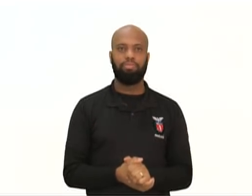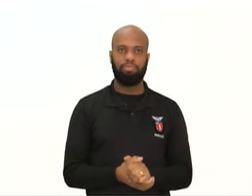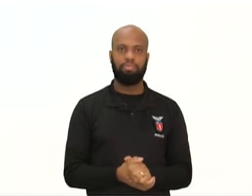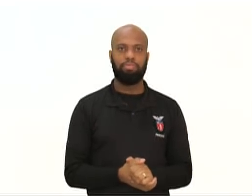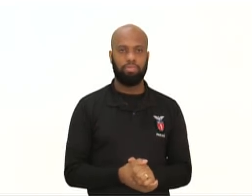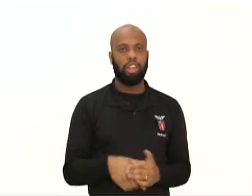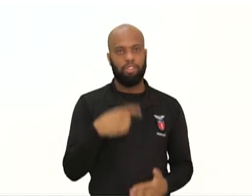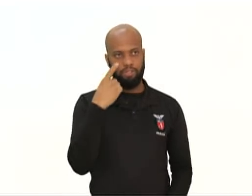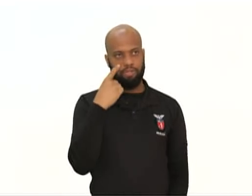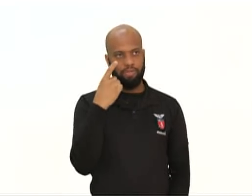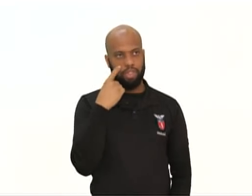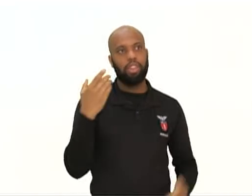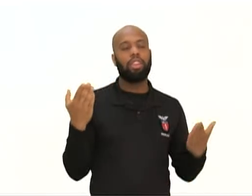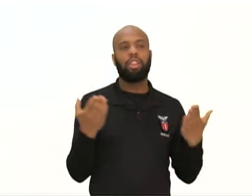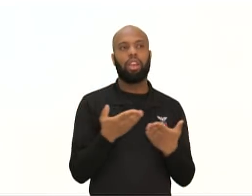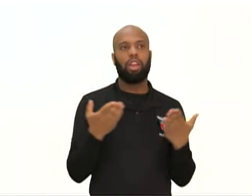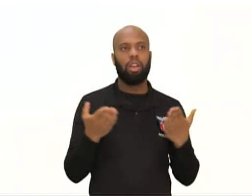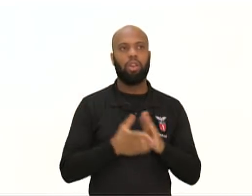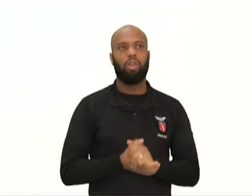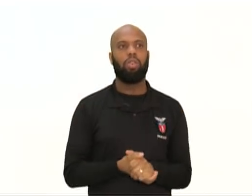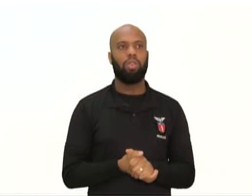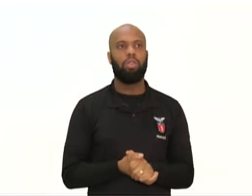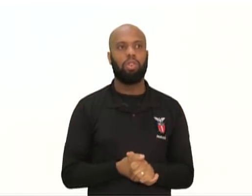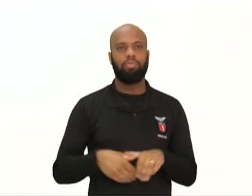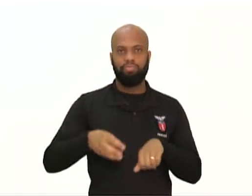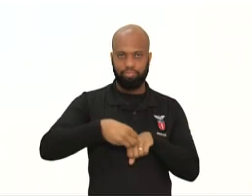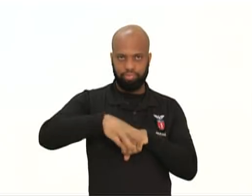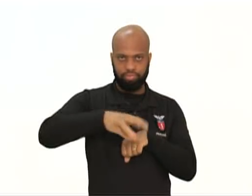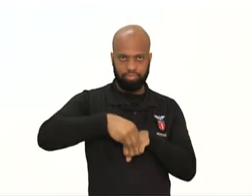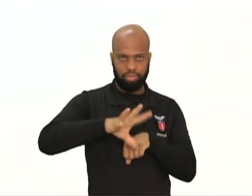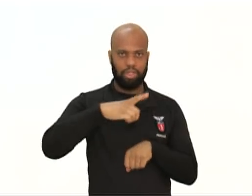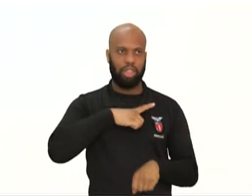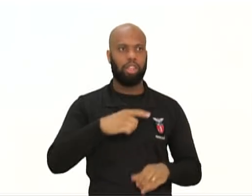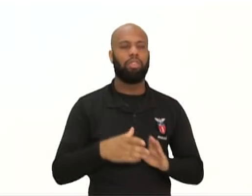adversidade. Vamos ali para ali as sugestões?